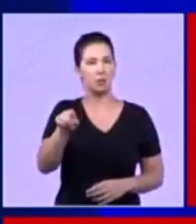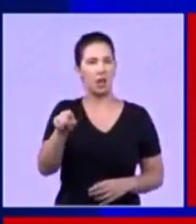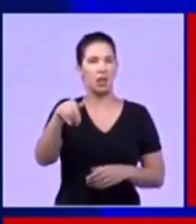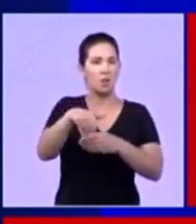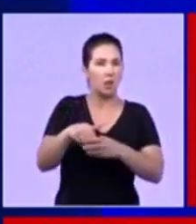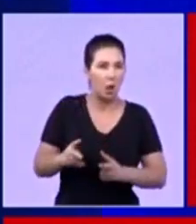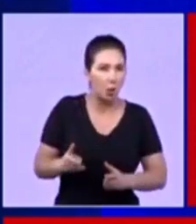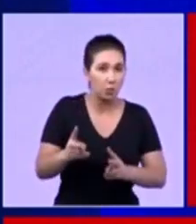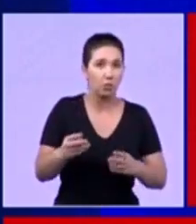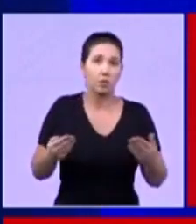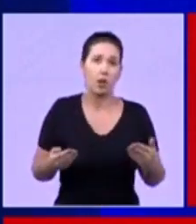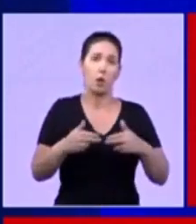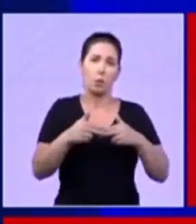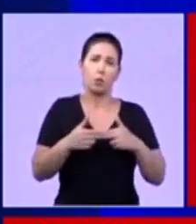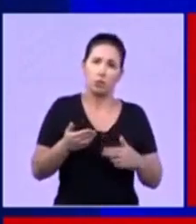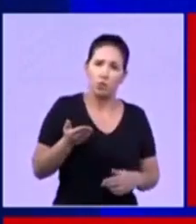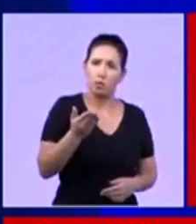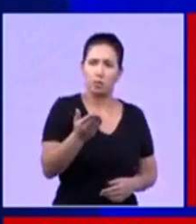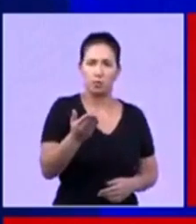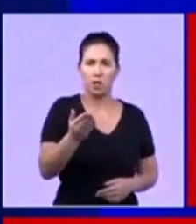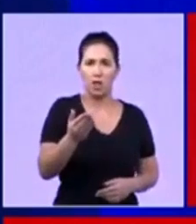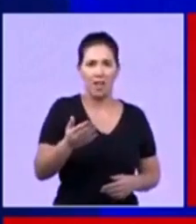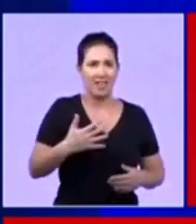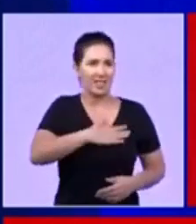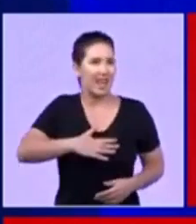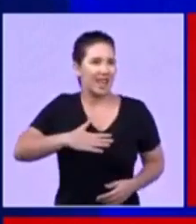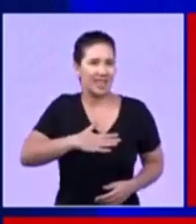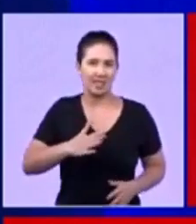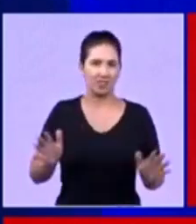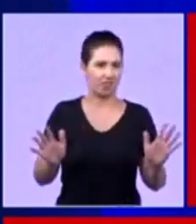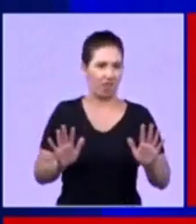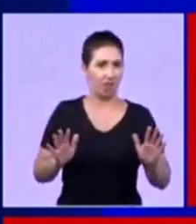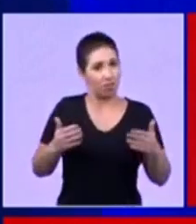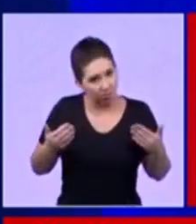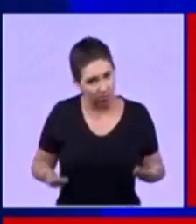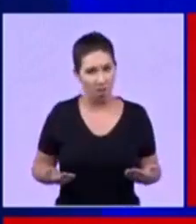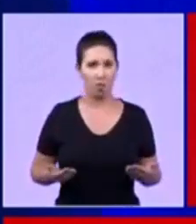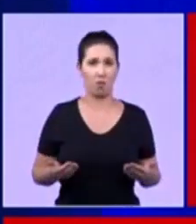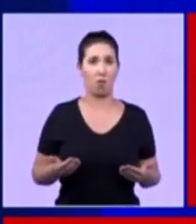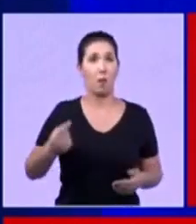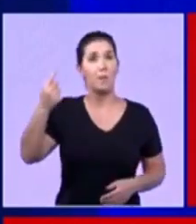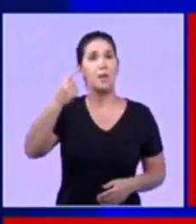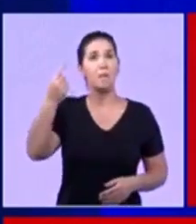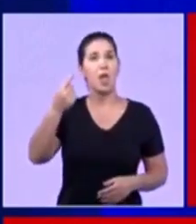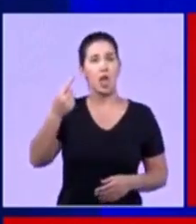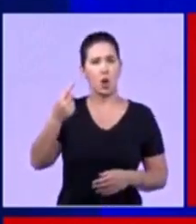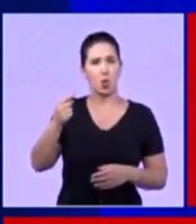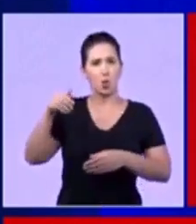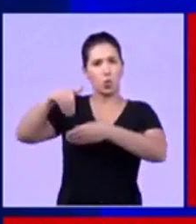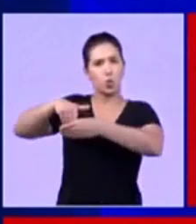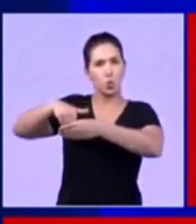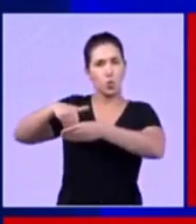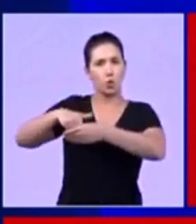é com você que também não está satisfeito que eu quero dialogar no primeiro turno eu tive poucas oportunidades nós temos